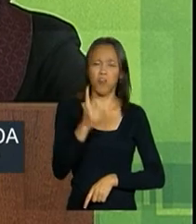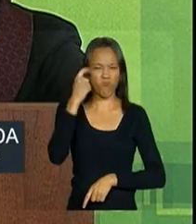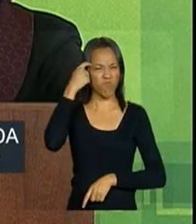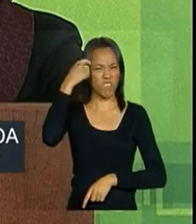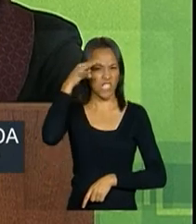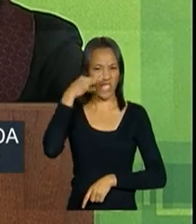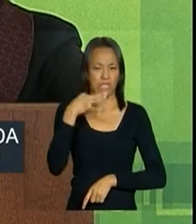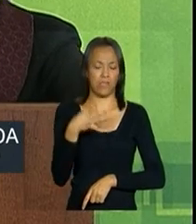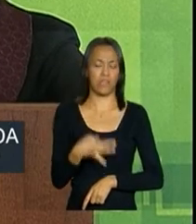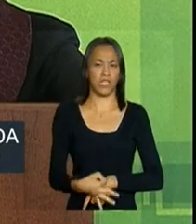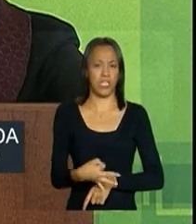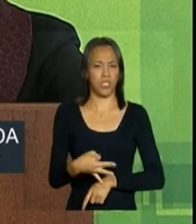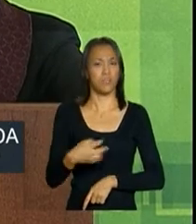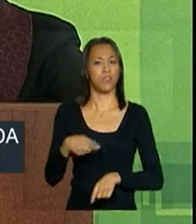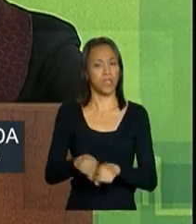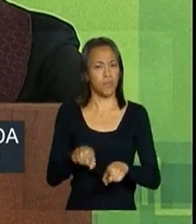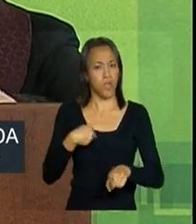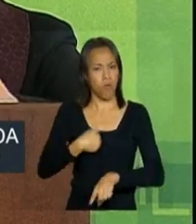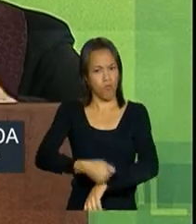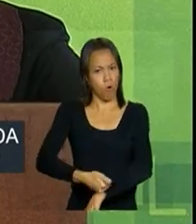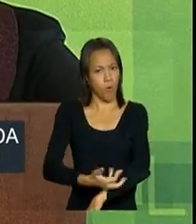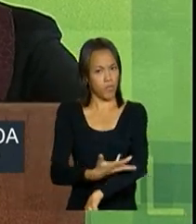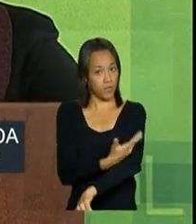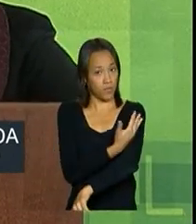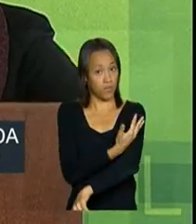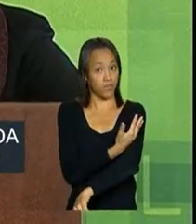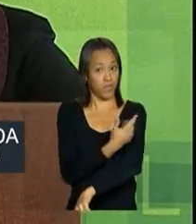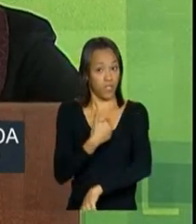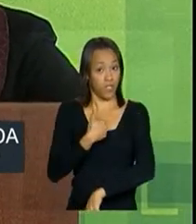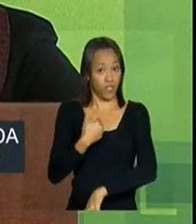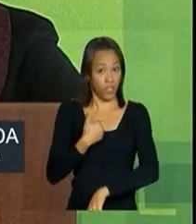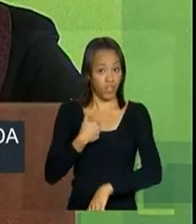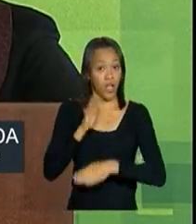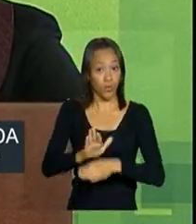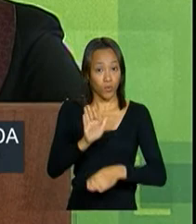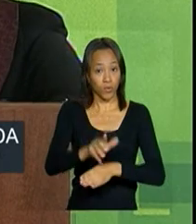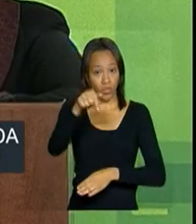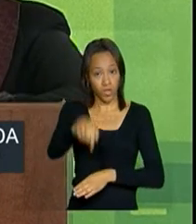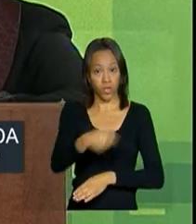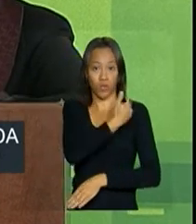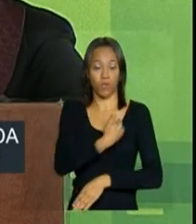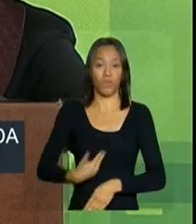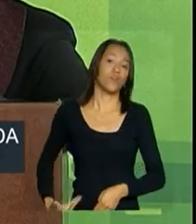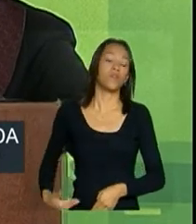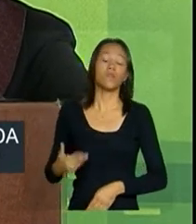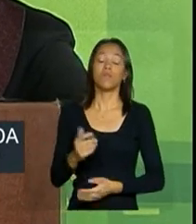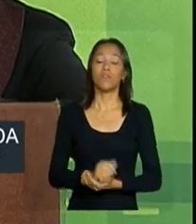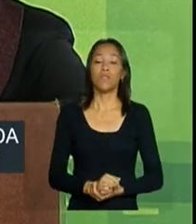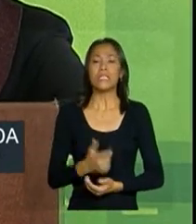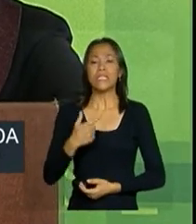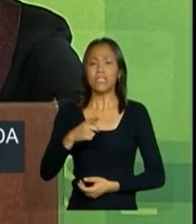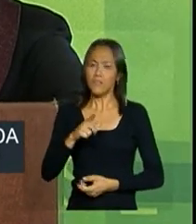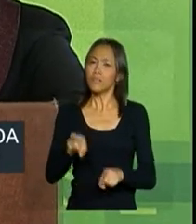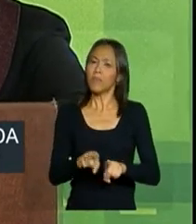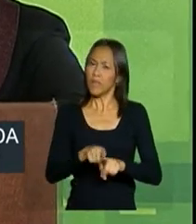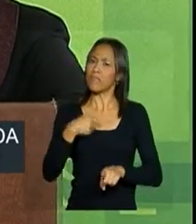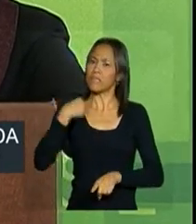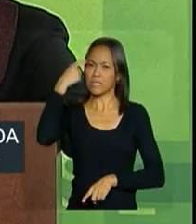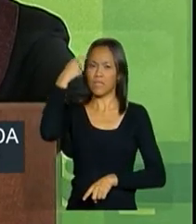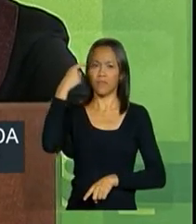convicção muita emoção de servir a este governo e muita certeza